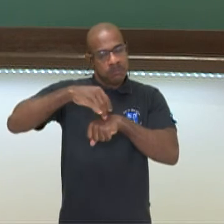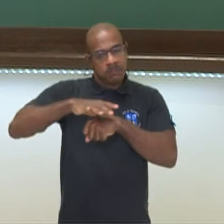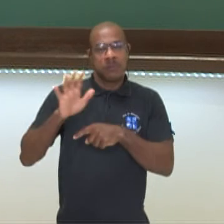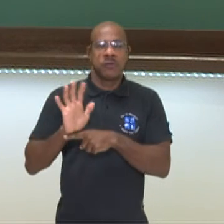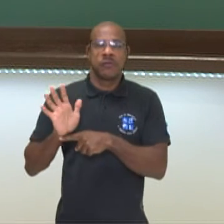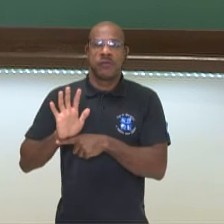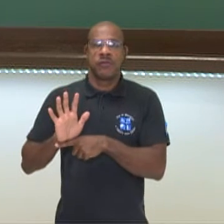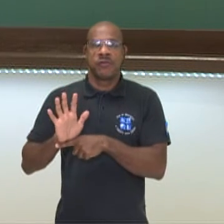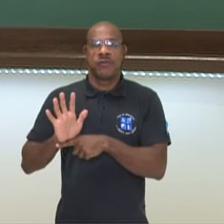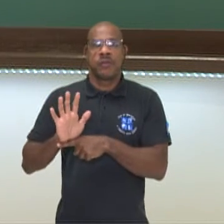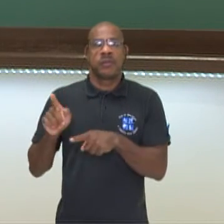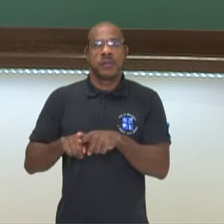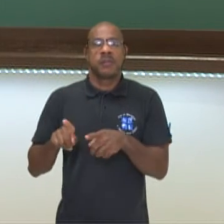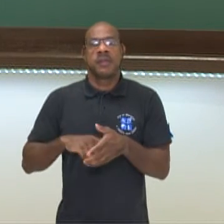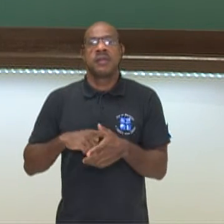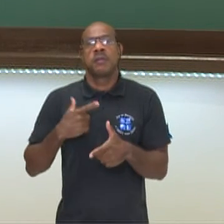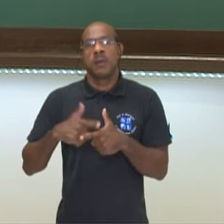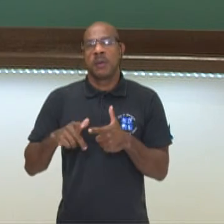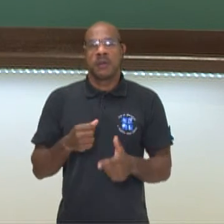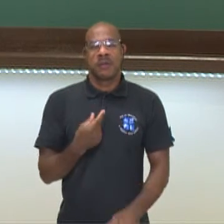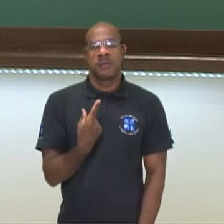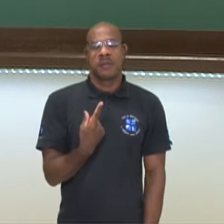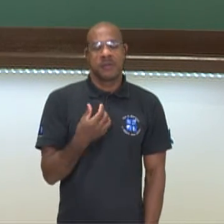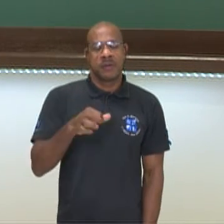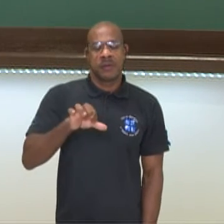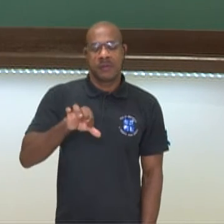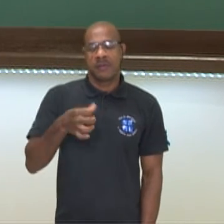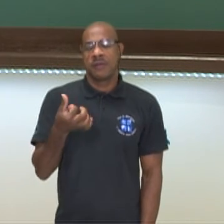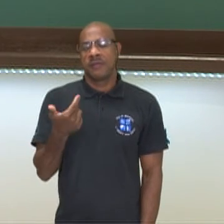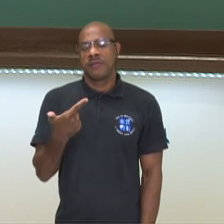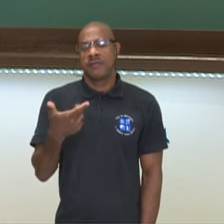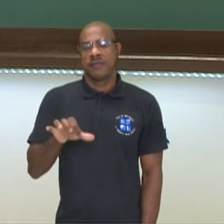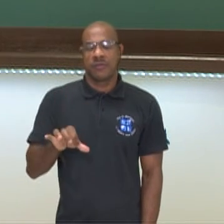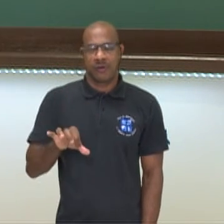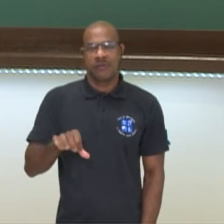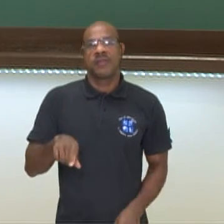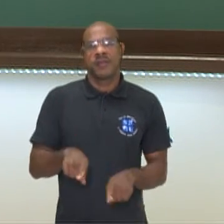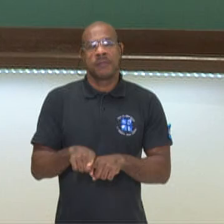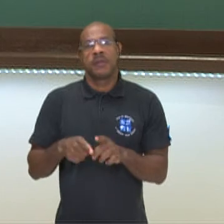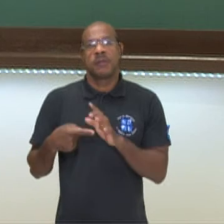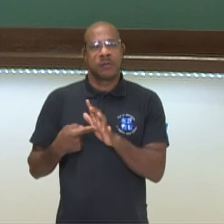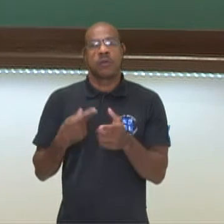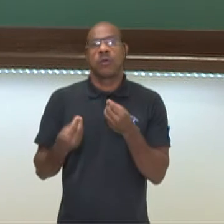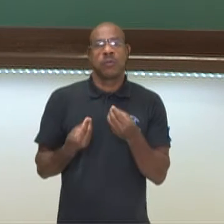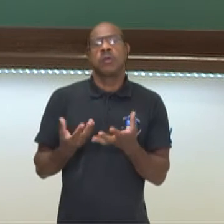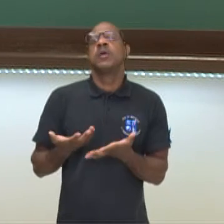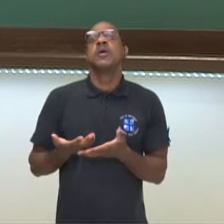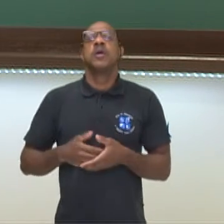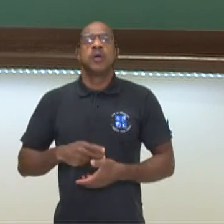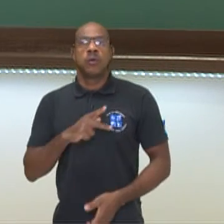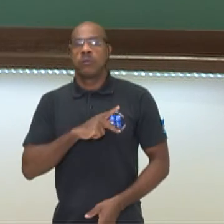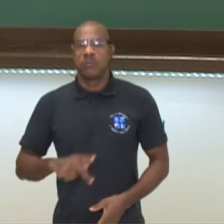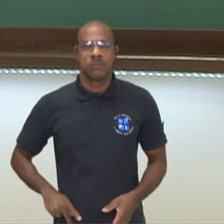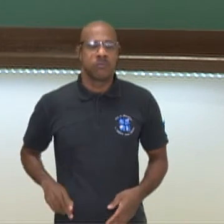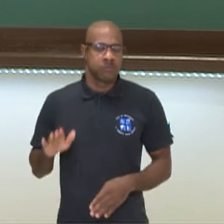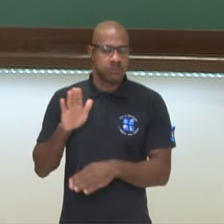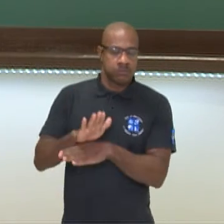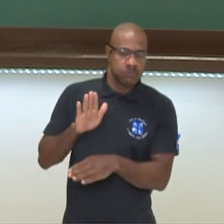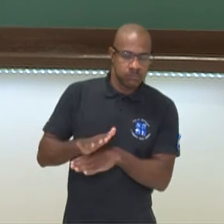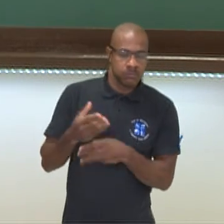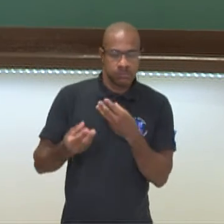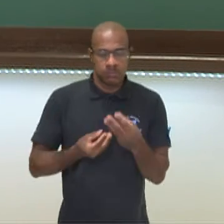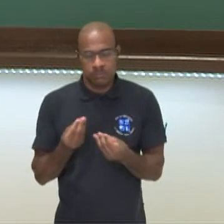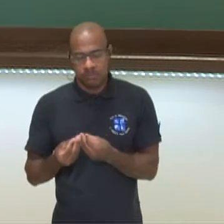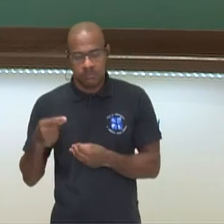mostrar bem a crise de 29 ali no capitalismo, né, os problemas que a crise trouxe, né, como que o Estado tentava